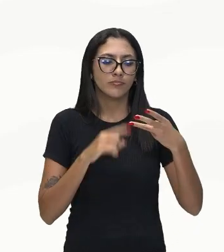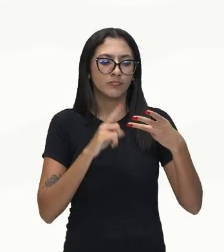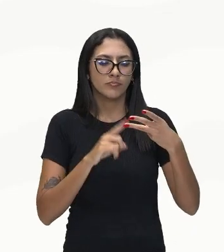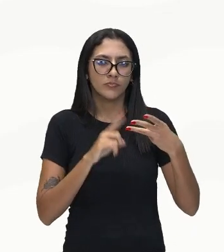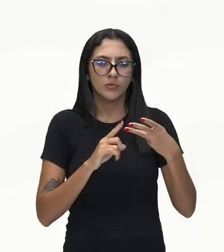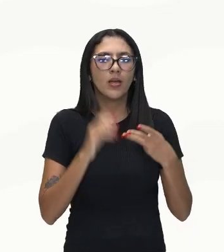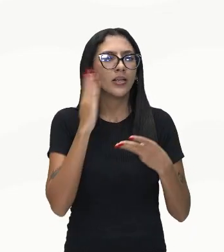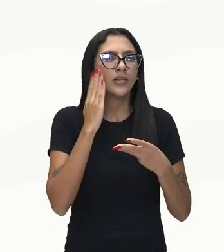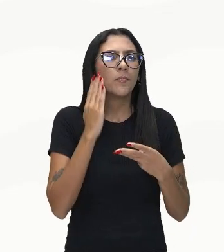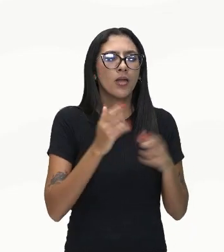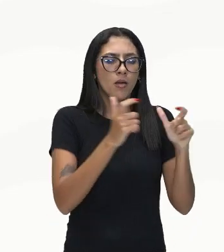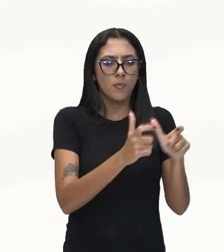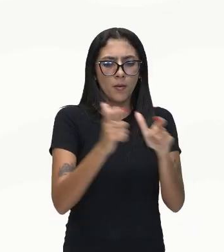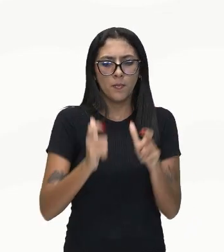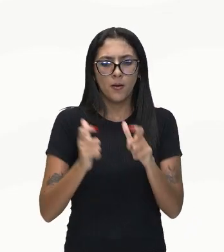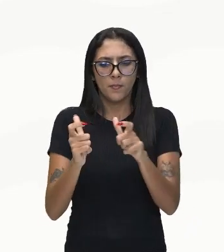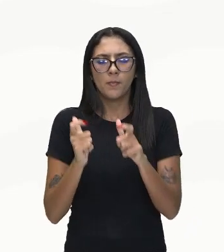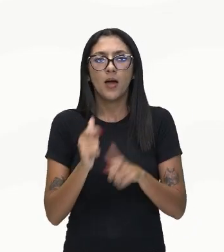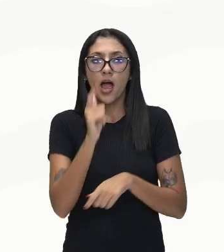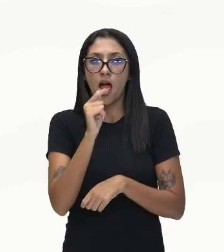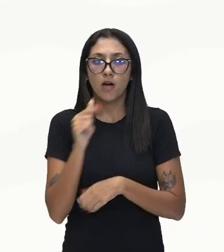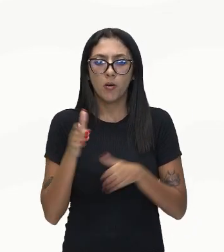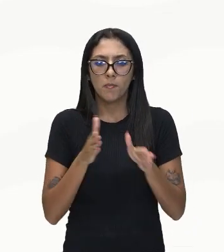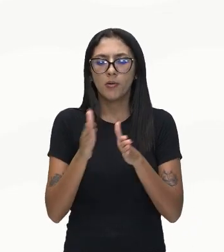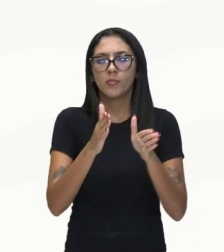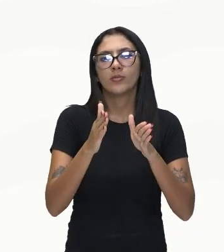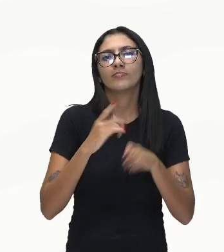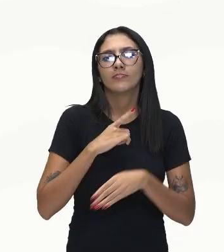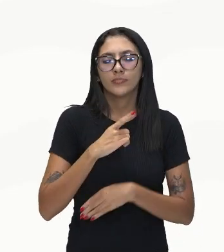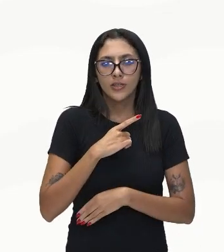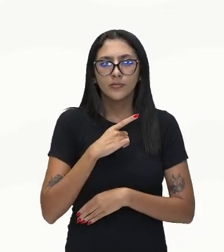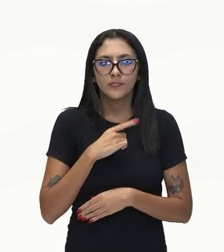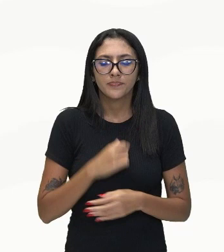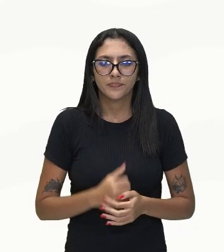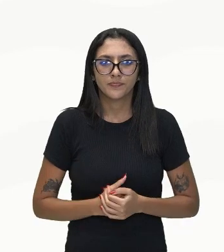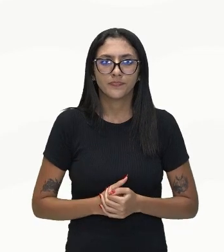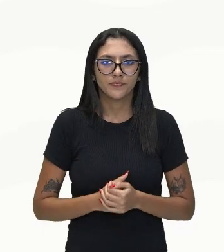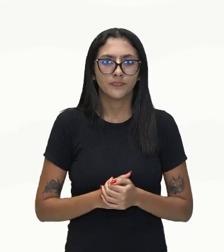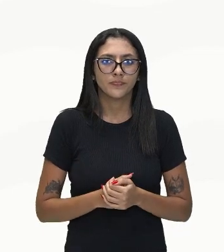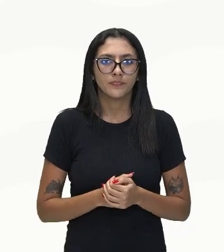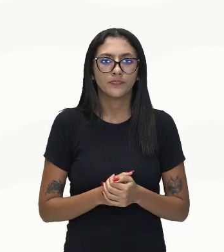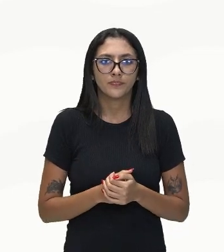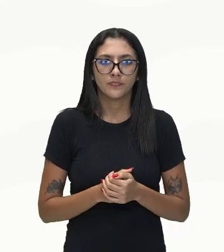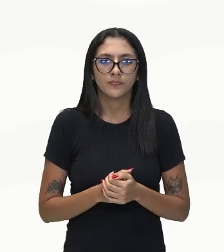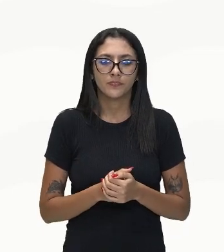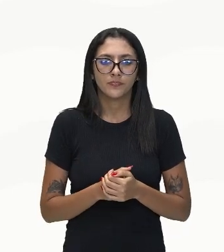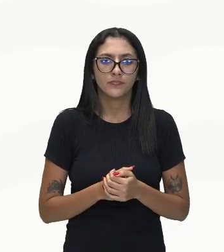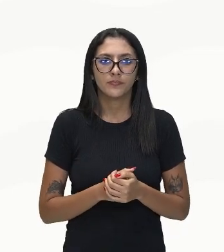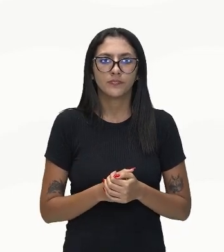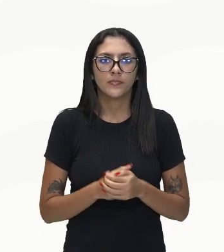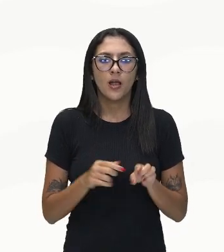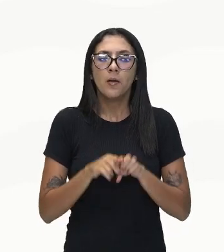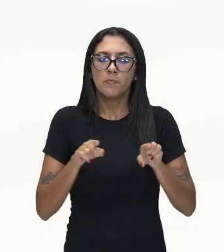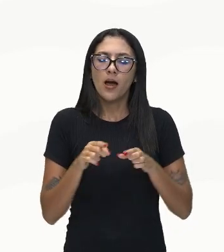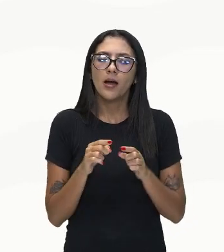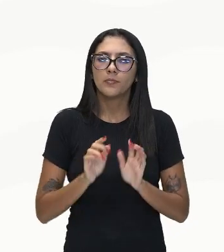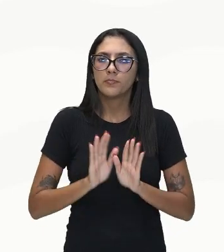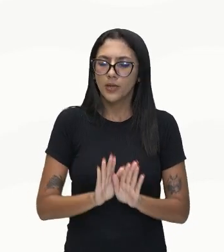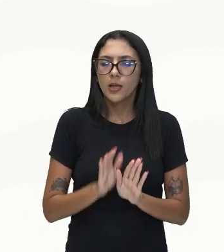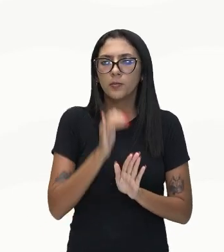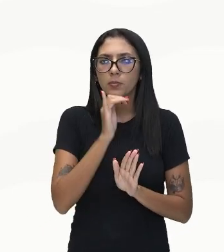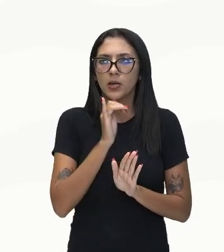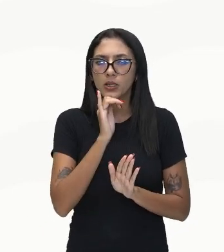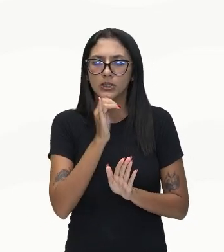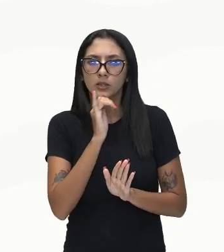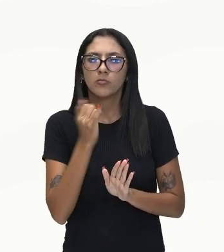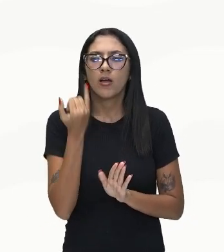pouco mais. É complexo, né? Daqui a pouco a gente esclarece para os nossos alunos que não há uma necessidade de a gente saber precisamente onde está assim,